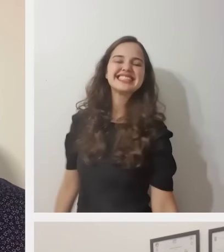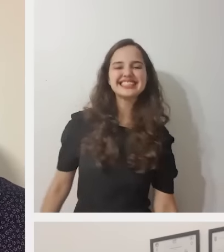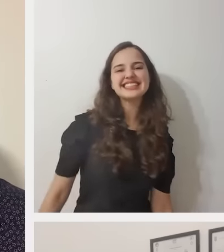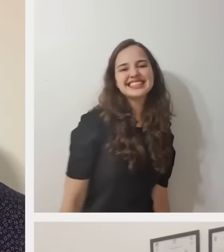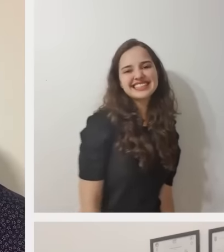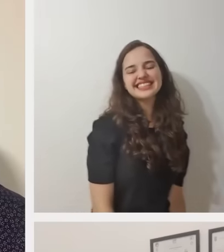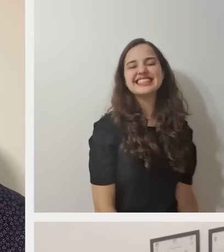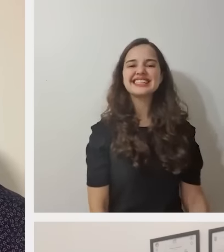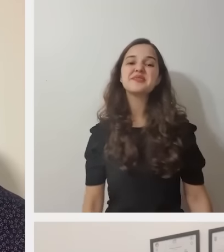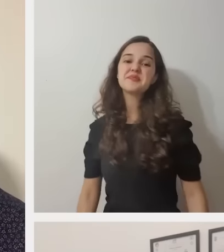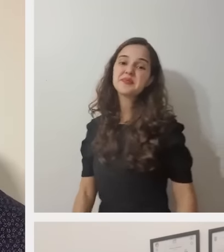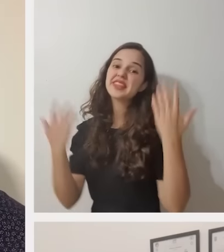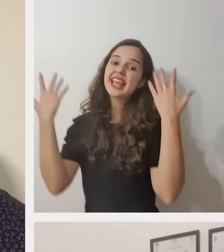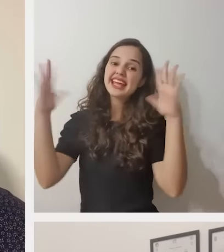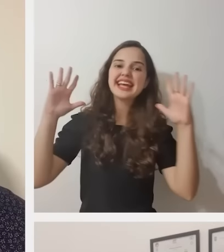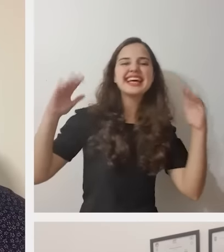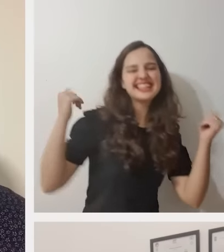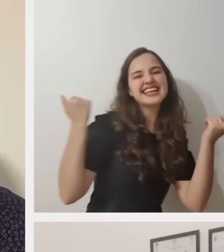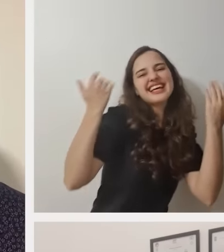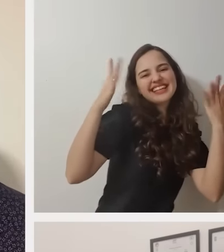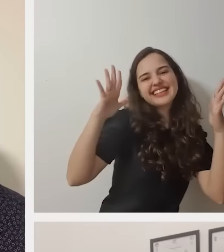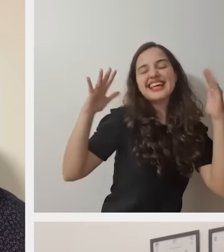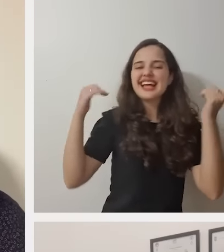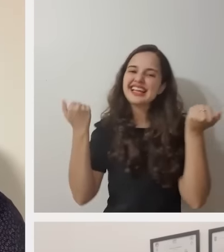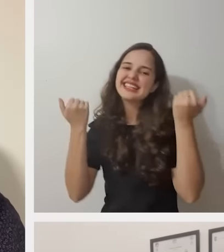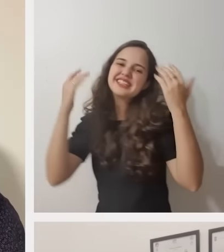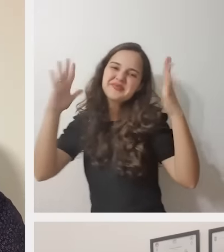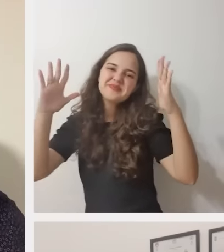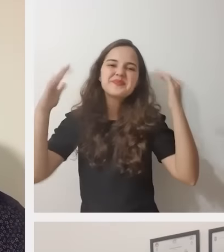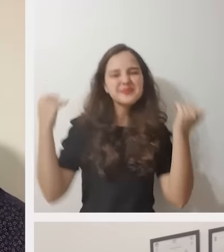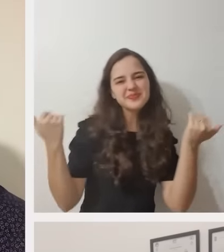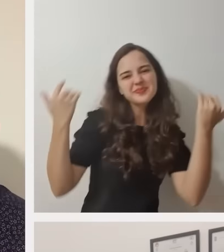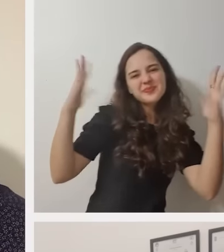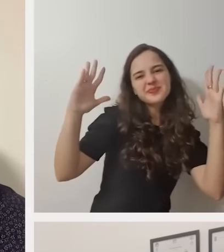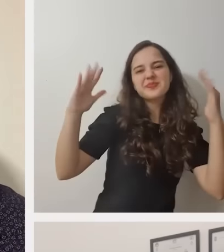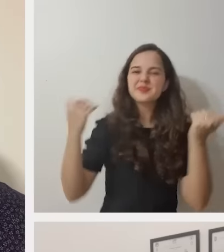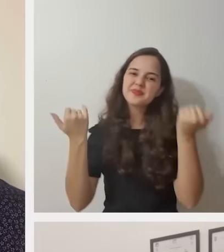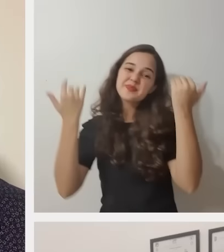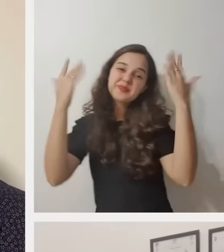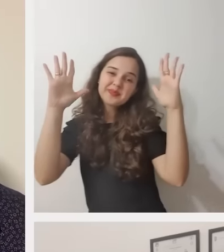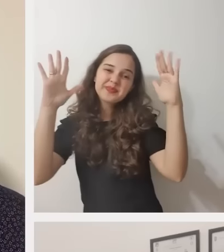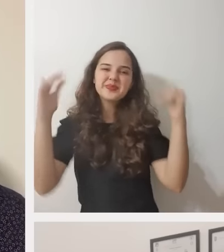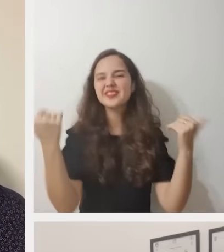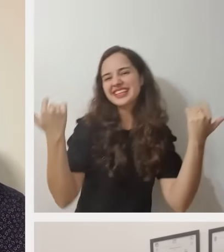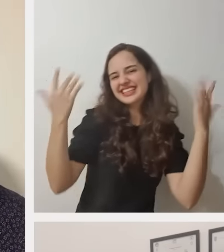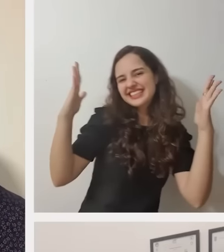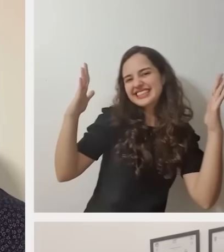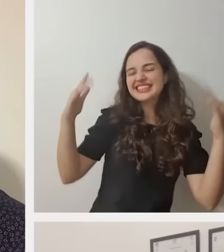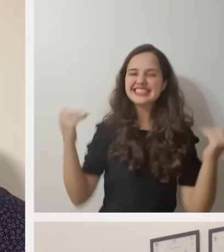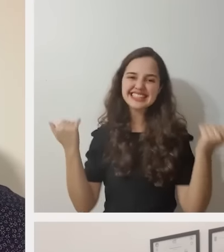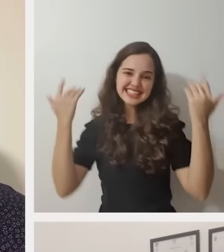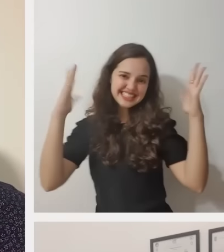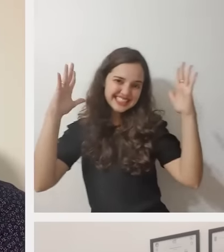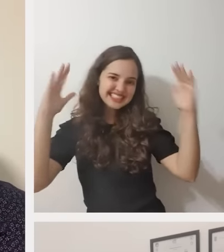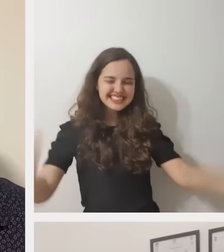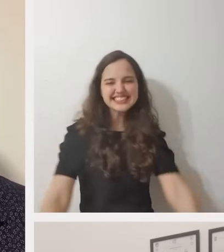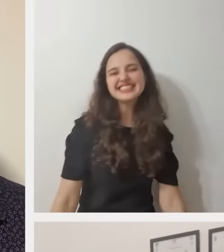amor. La la la la la la la la la